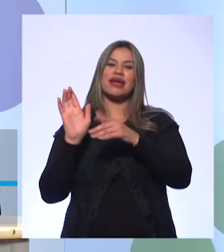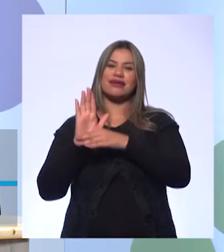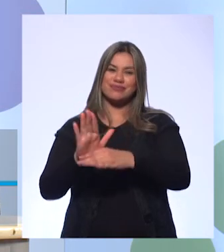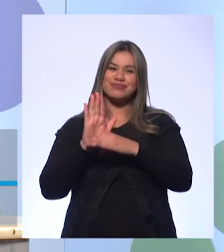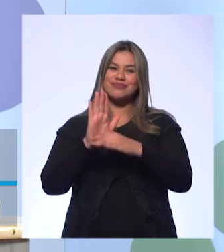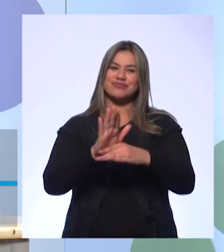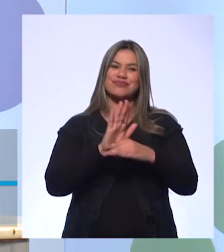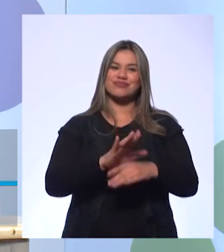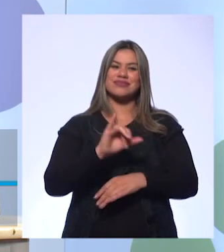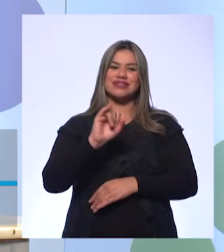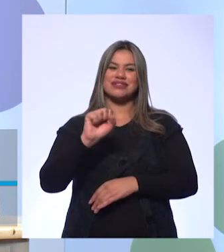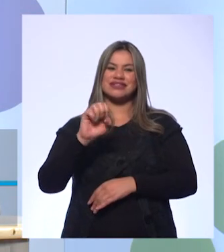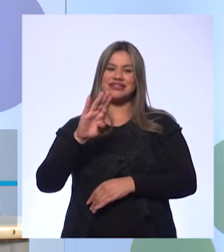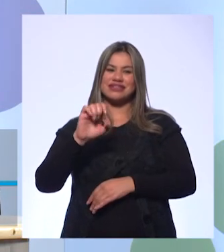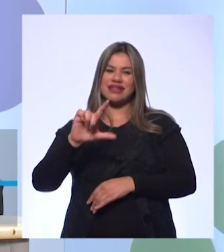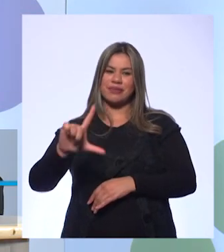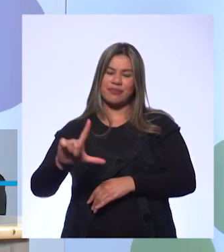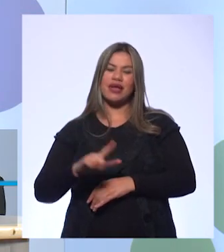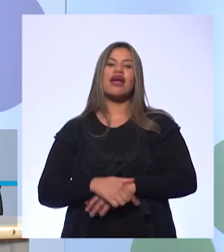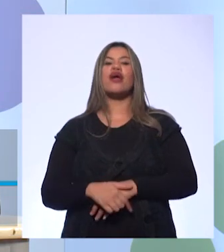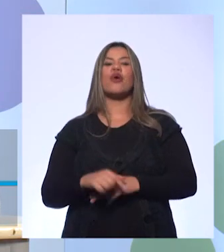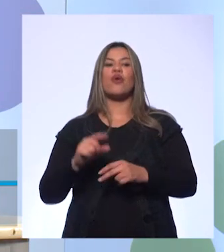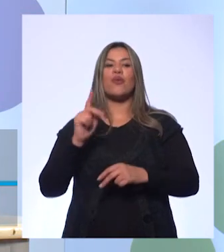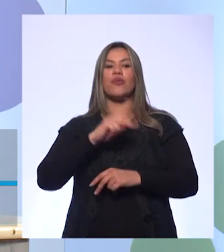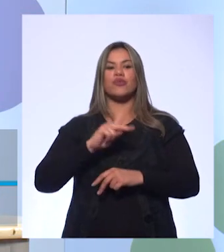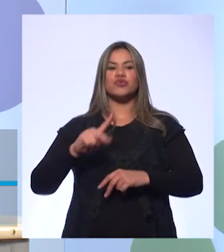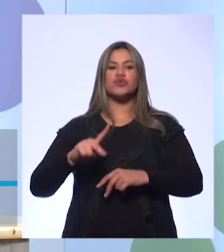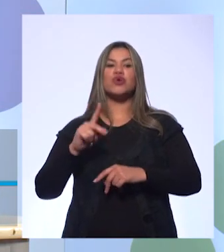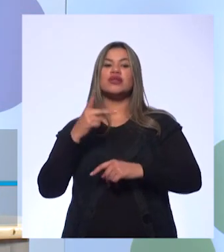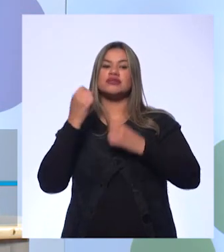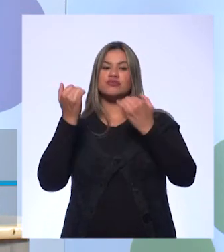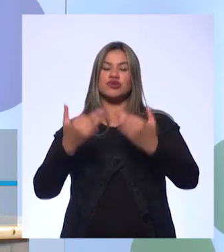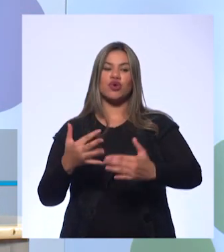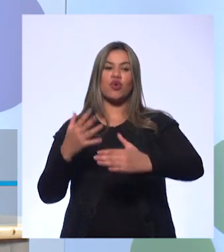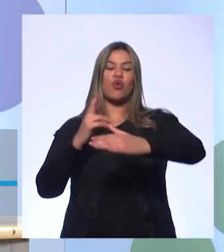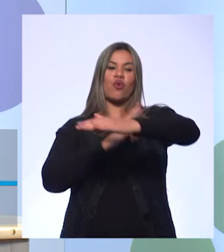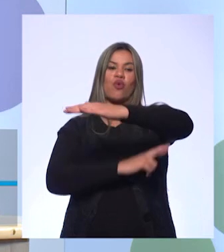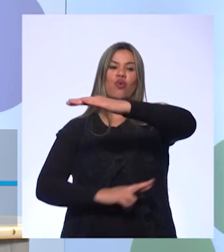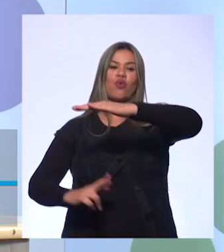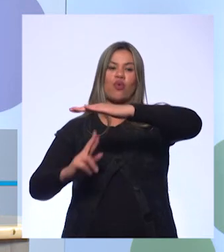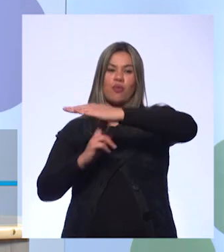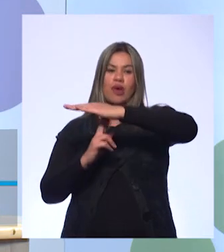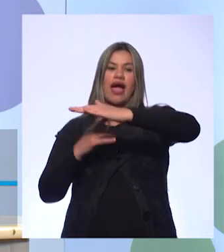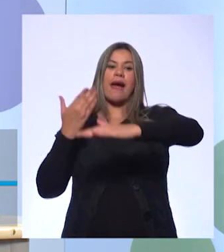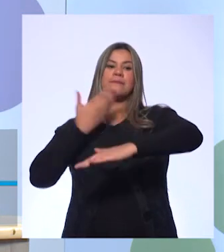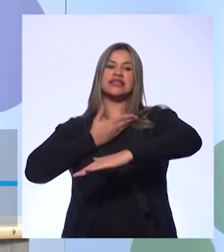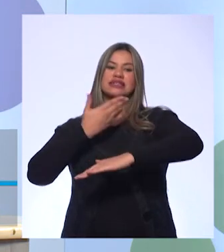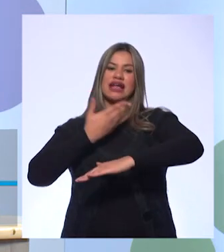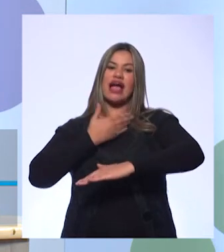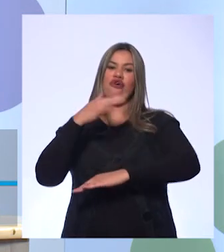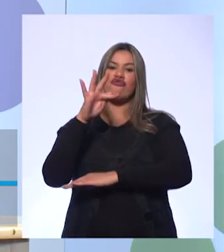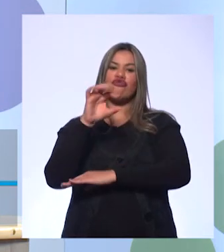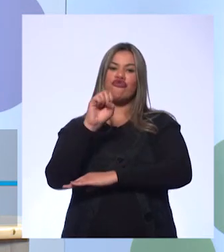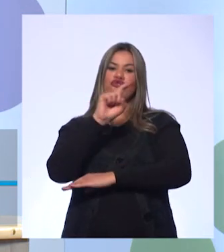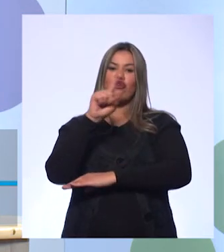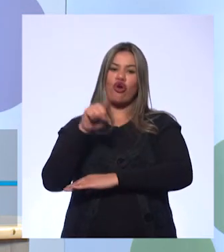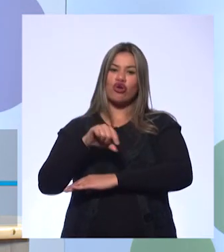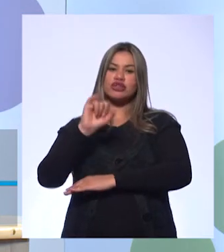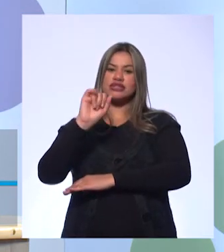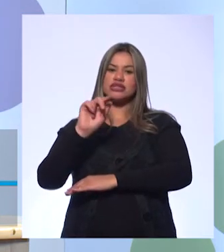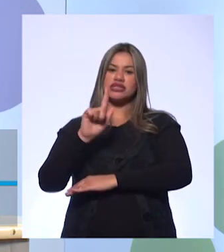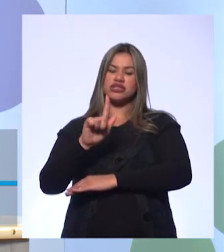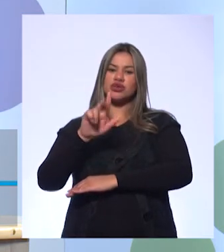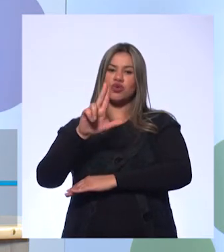participando professora izabelle também colocou a Ponte da Amizade em Foz do Iguaçu e uma galerinha